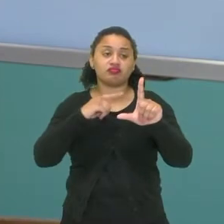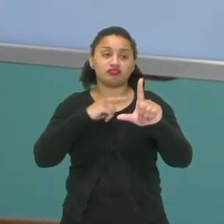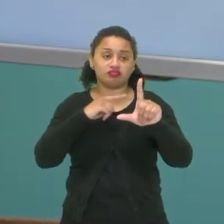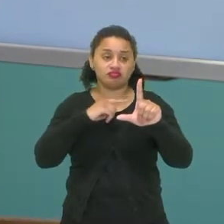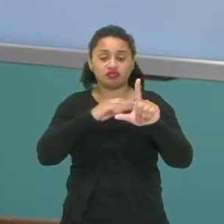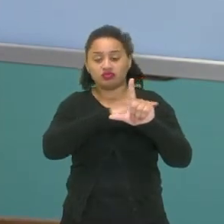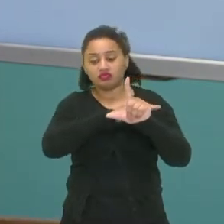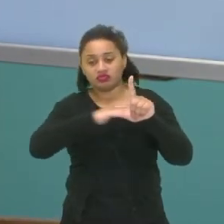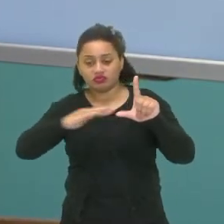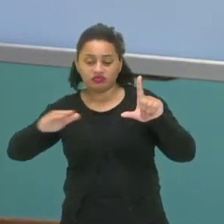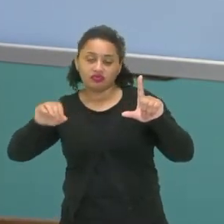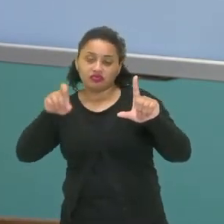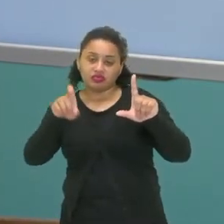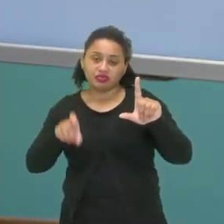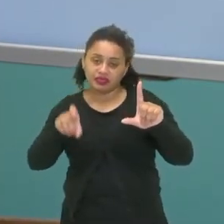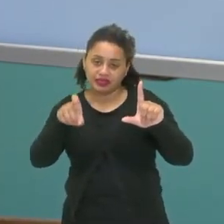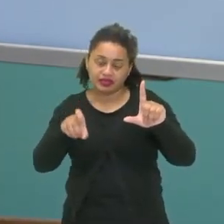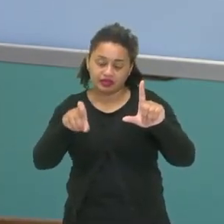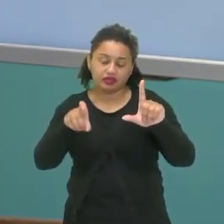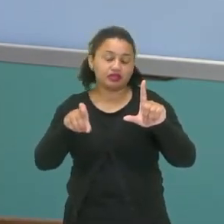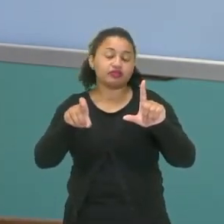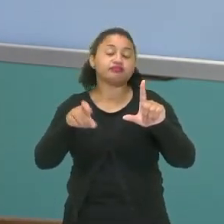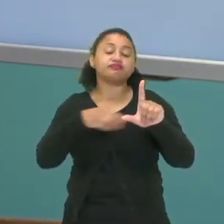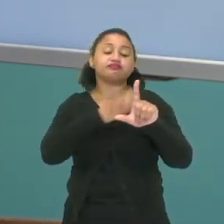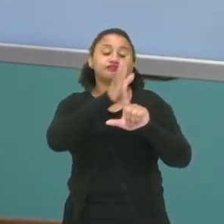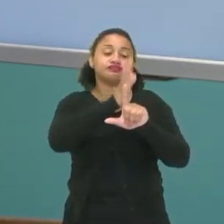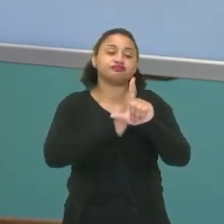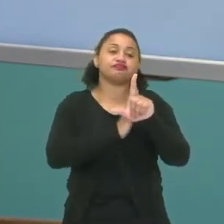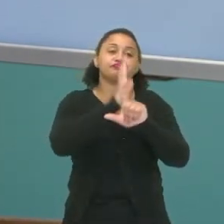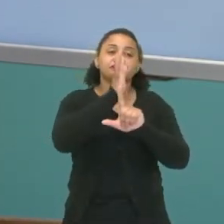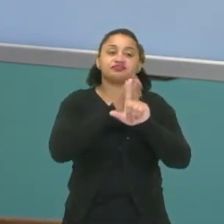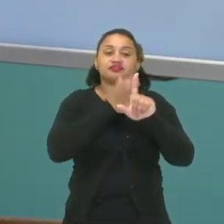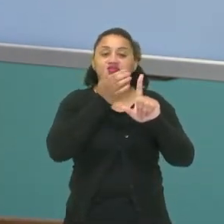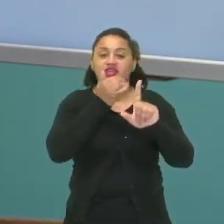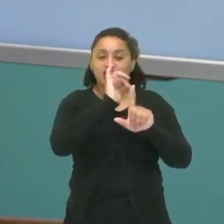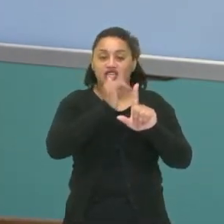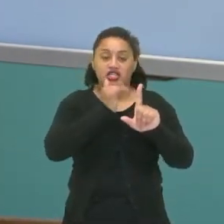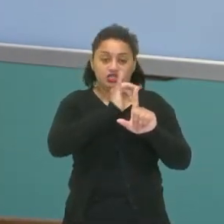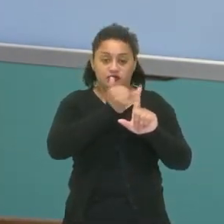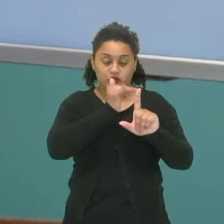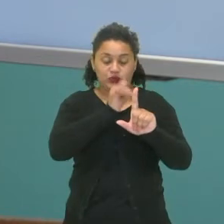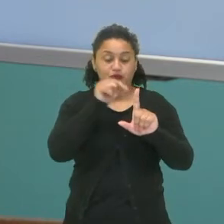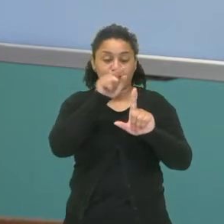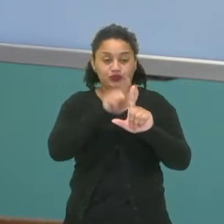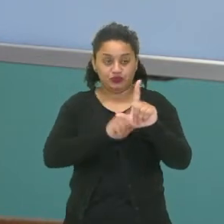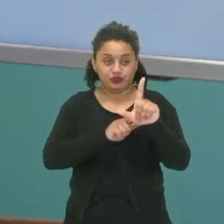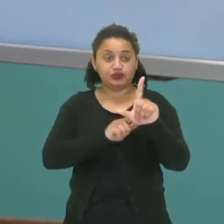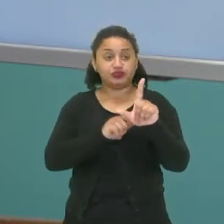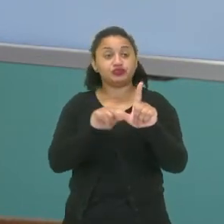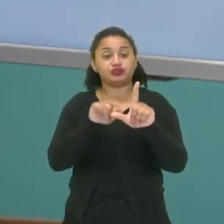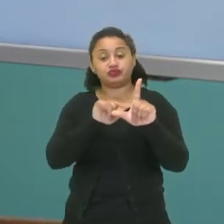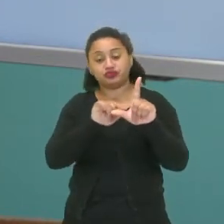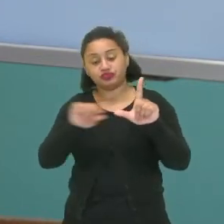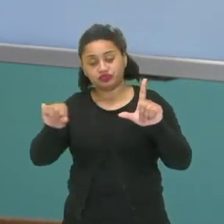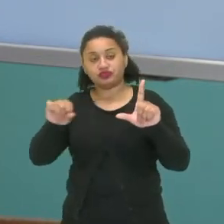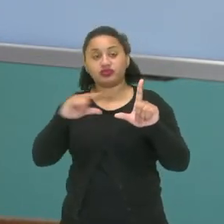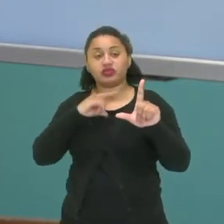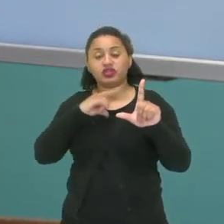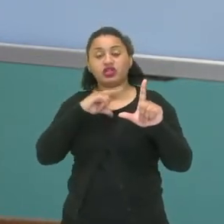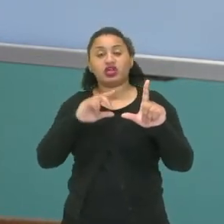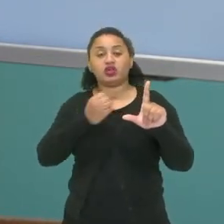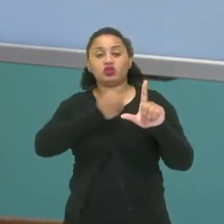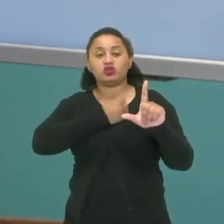eixo das abscissas, o nosso eixo x, o eixo das ordenadas, que é o nosso eixo y. À direita, nós vamos ter os